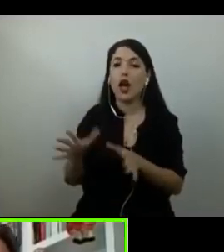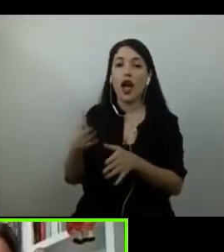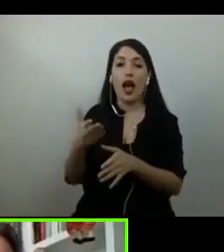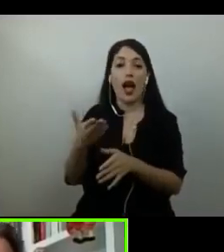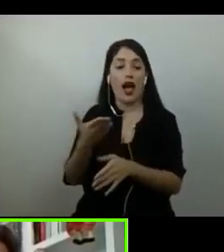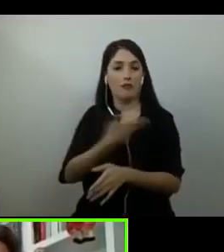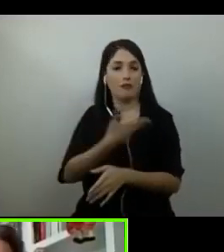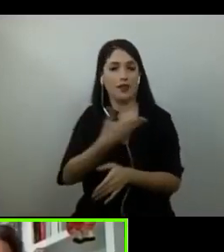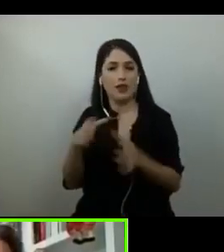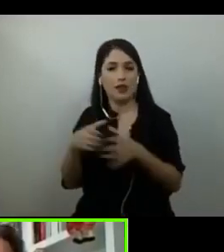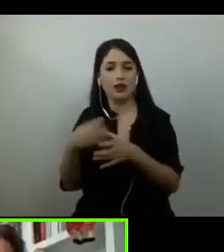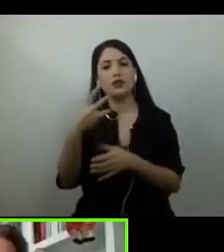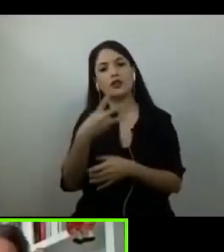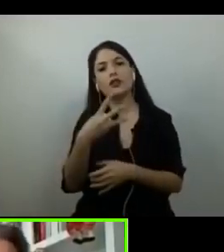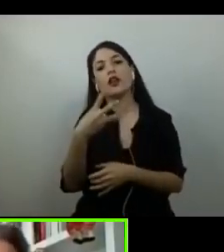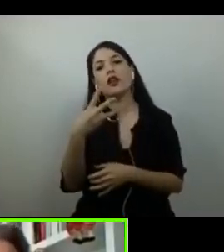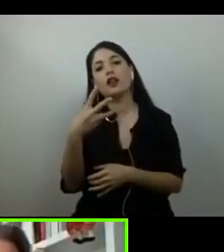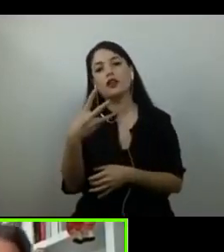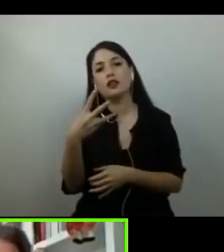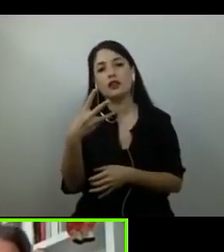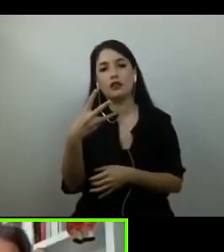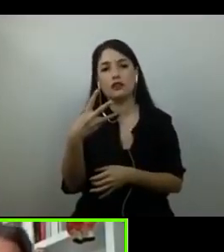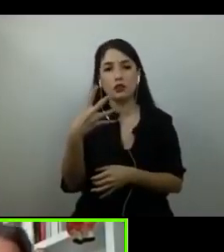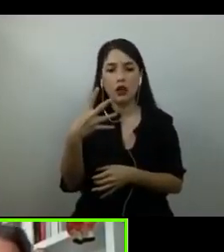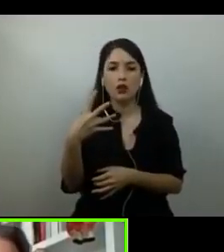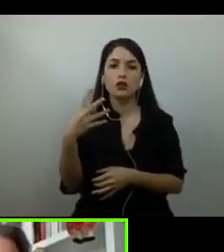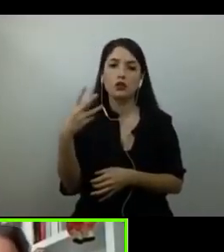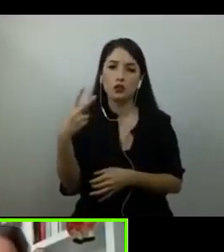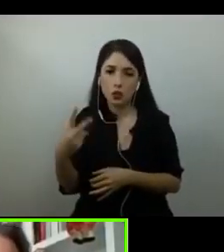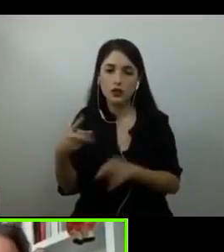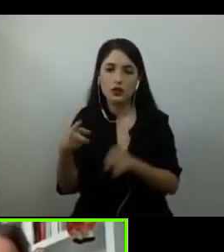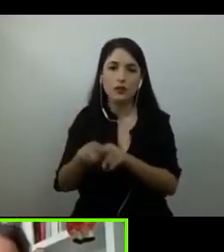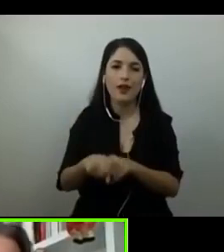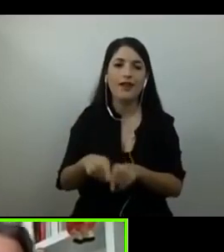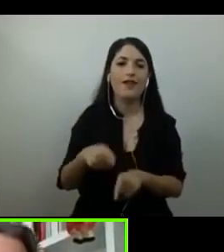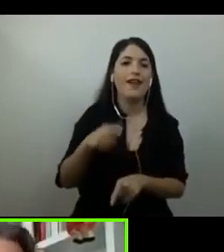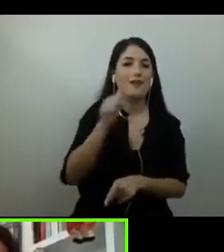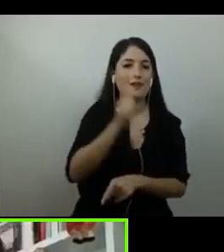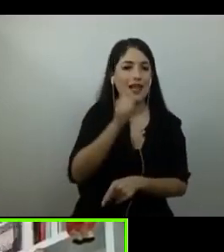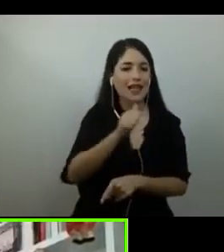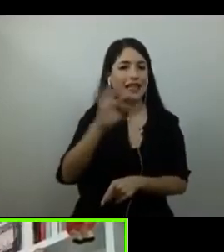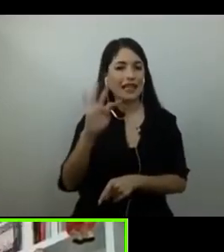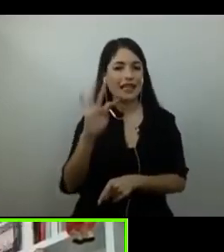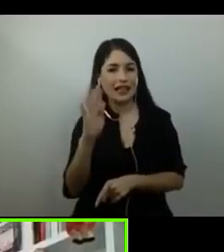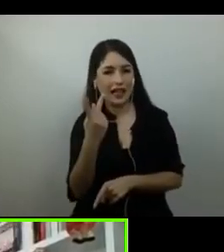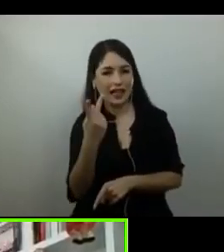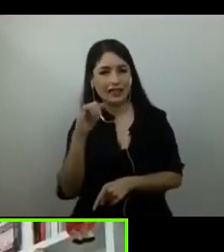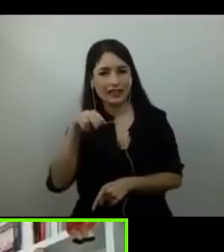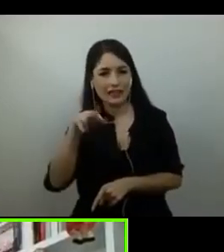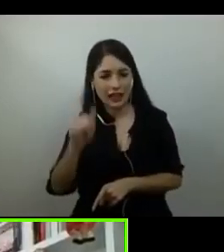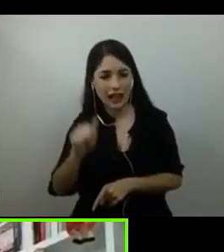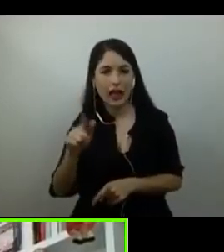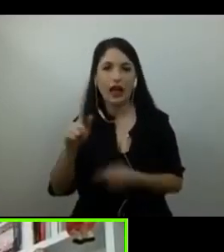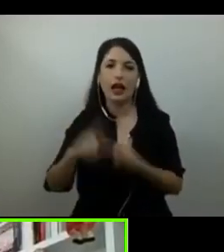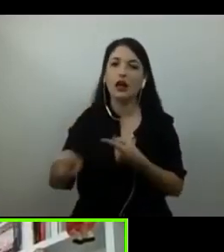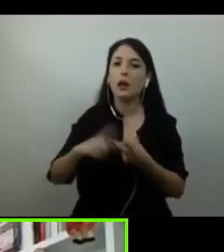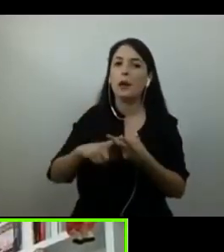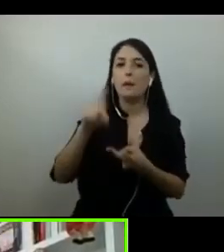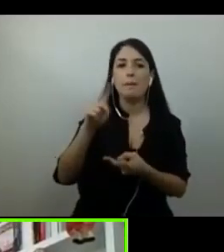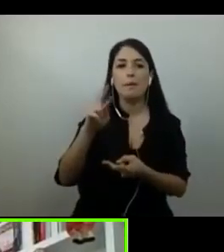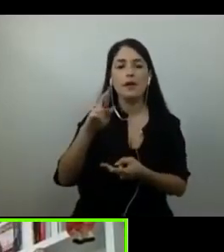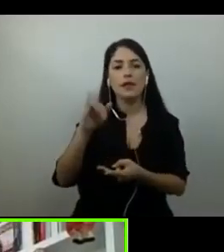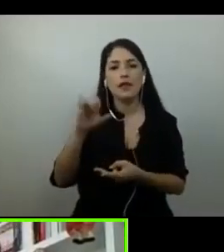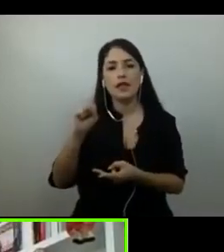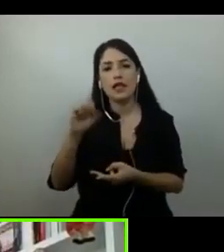né, e as colegas também desse núcleo, a Tainá, a Priscila Pâmela, a Juliana, a Silvia Souza, enfim, que estão fazendo esse trabalho. Então,